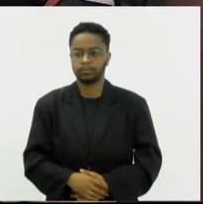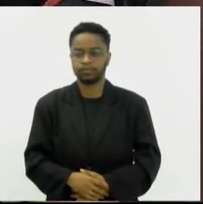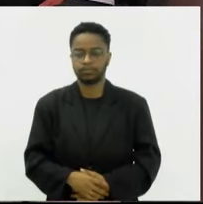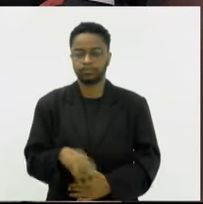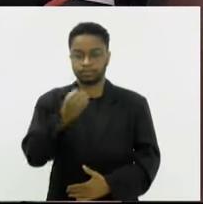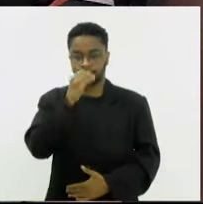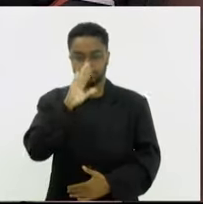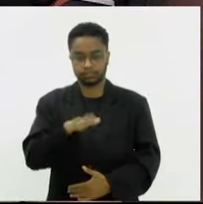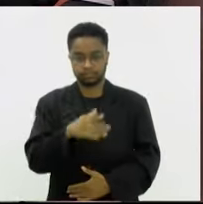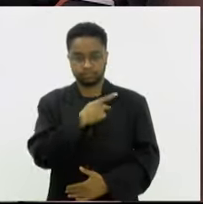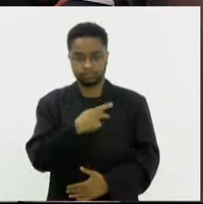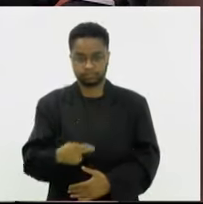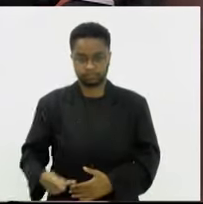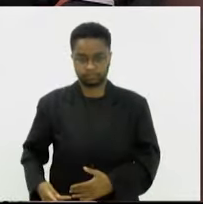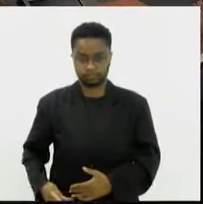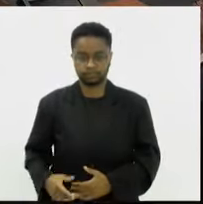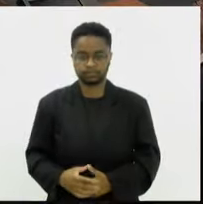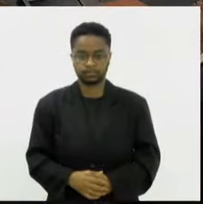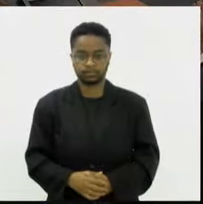Boa tarde, senhora presidente.